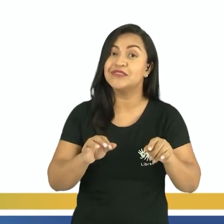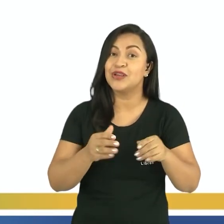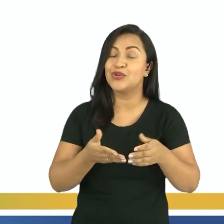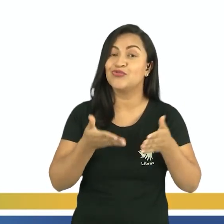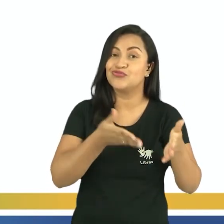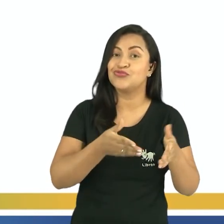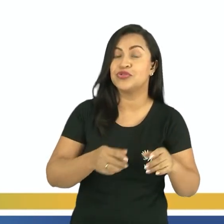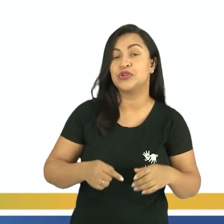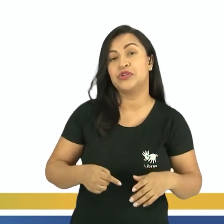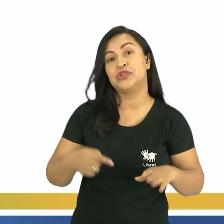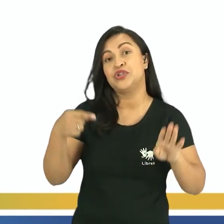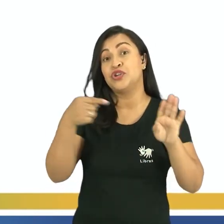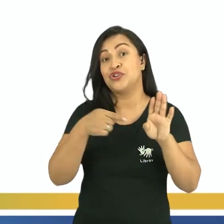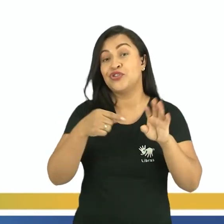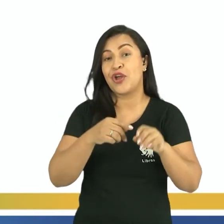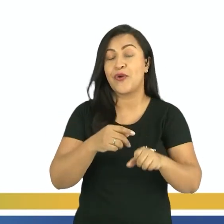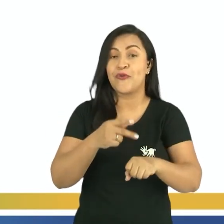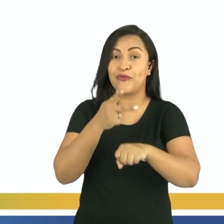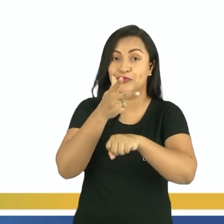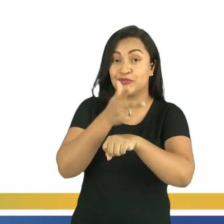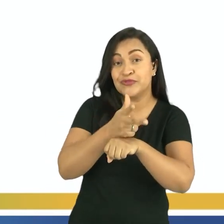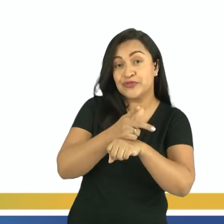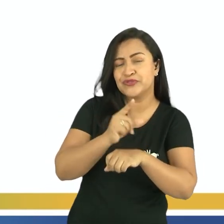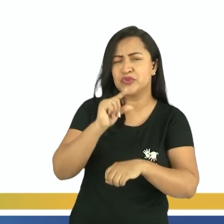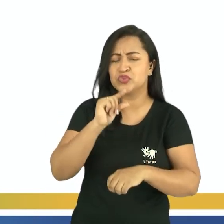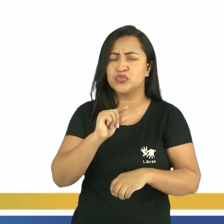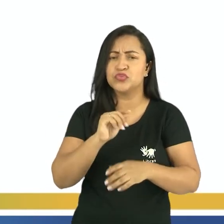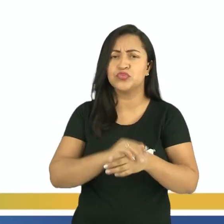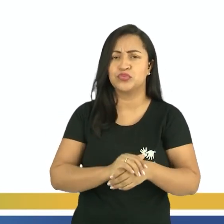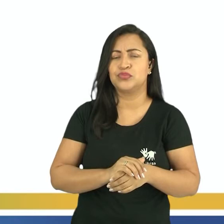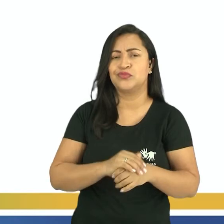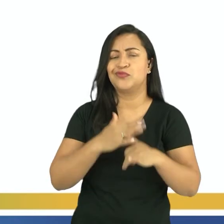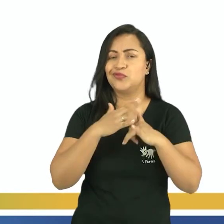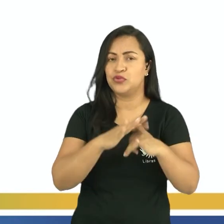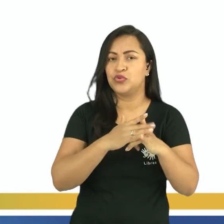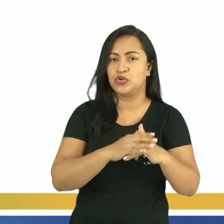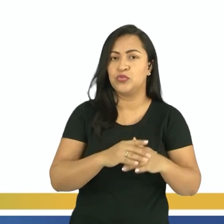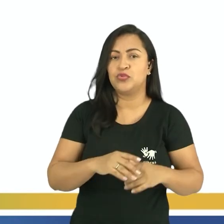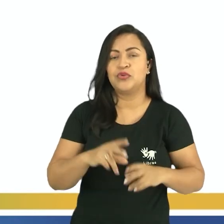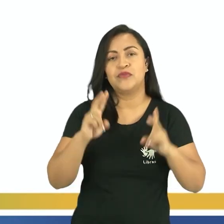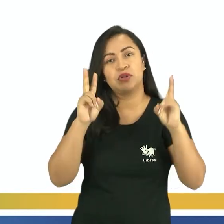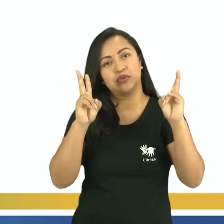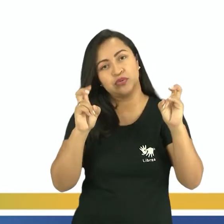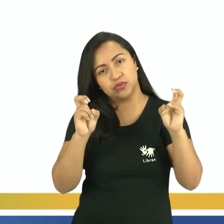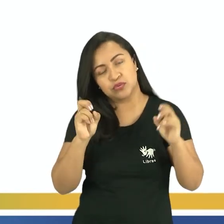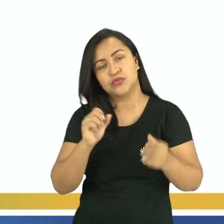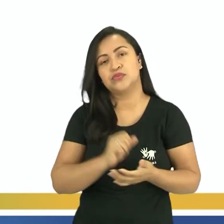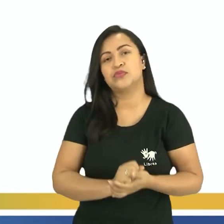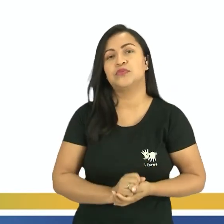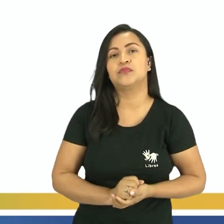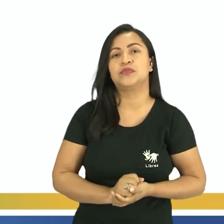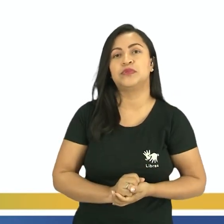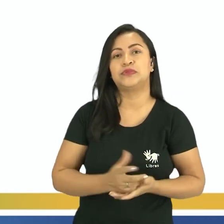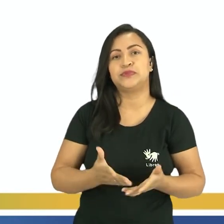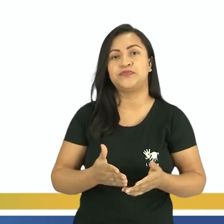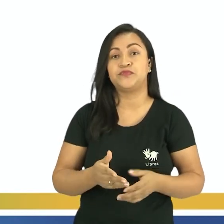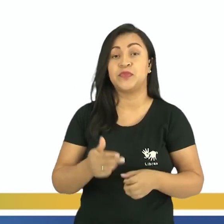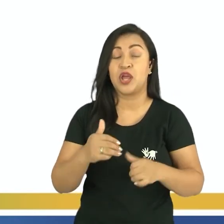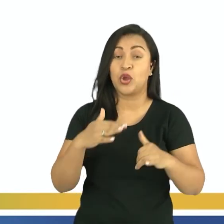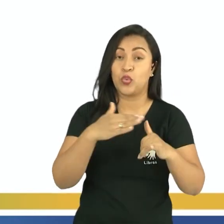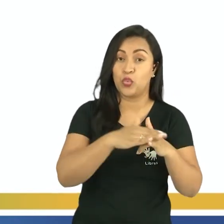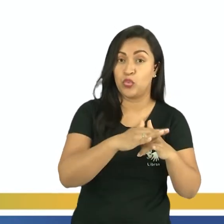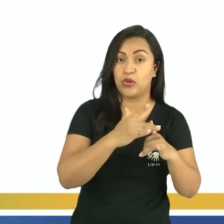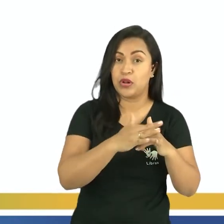aqui para vocês, tá, dicas de vídeo, um videozinho curto para vocês, que fala um pouco da independência da Catalunha, ele é bem bacana, tá aí o link